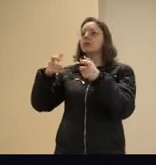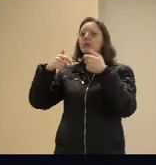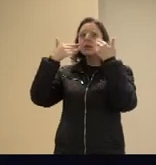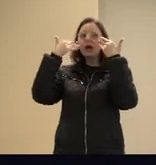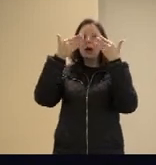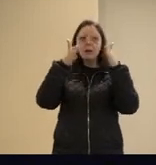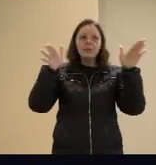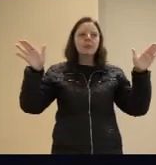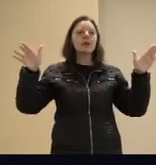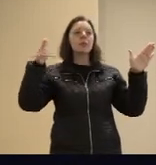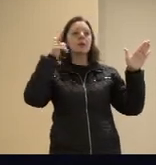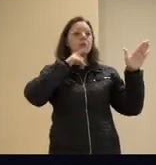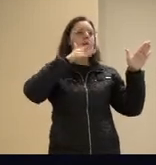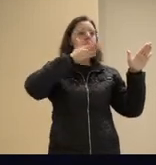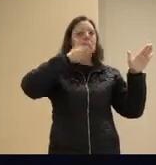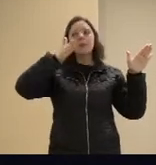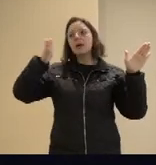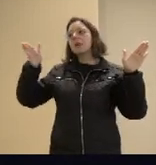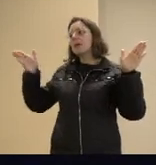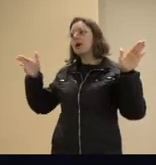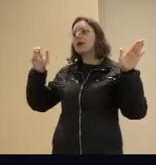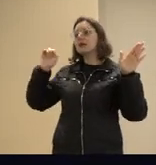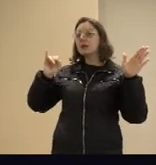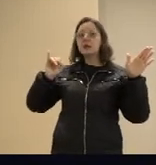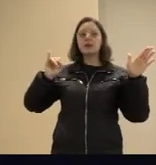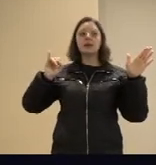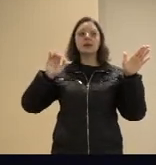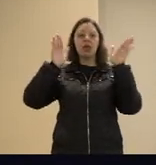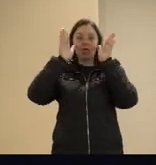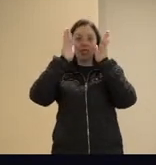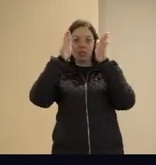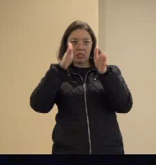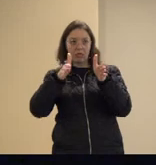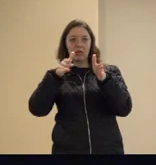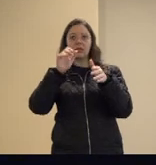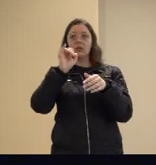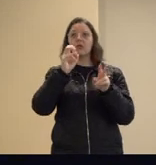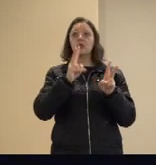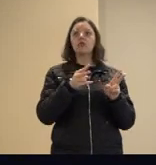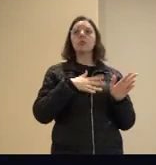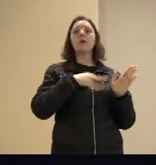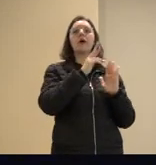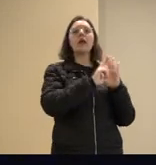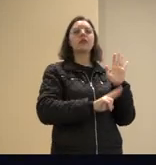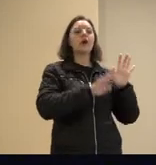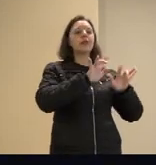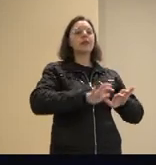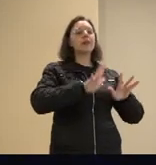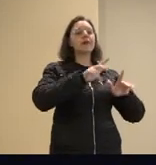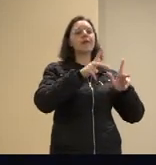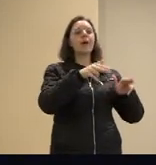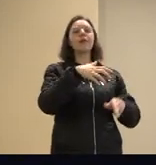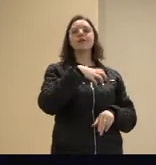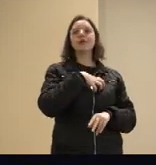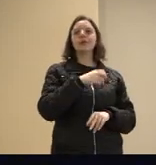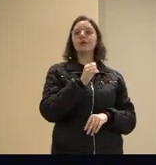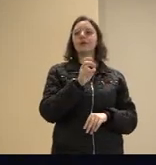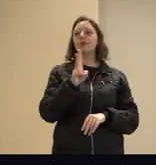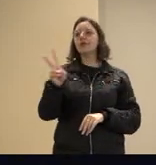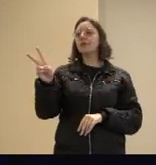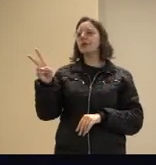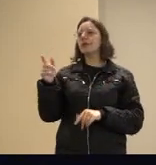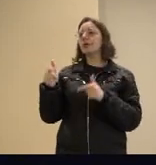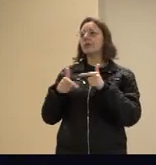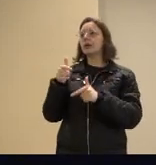resolução, recomendação, prevenção, se eu continuar fazendo meu relatório, se eu continuar agindo no varejo, no